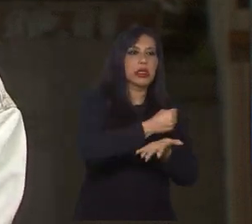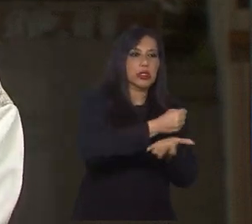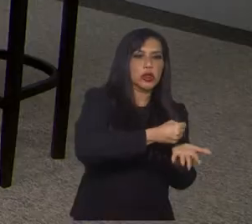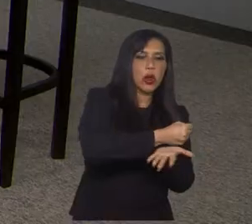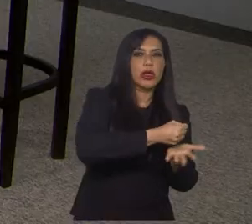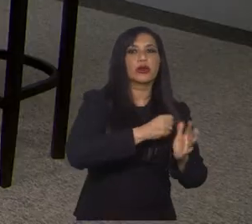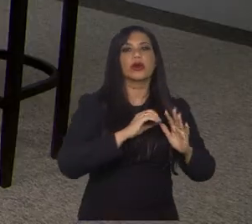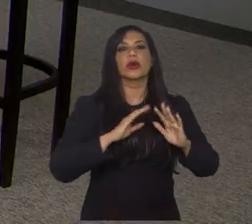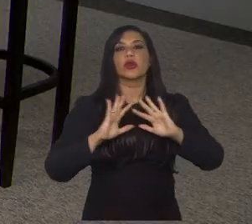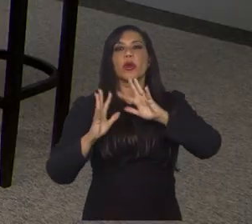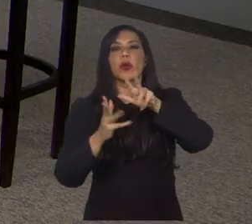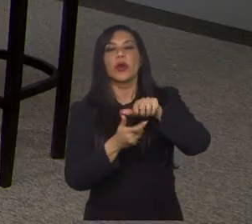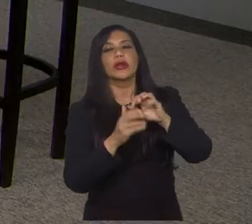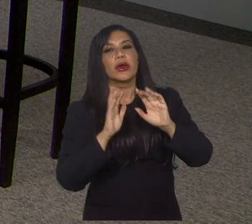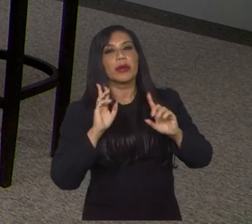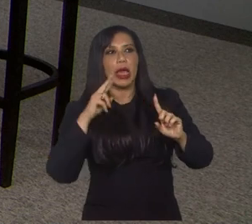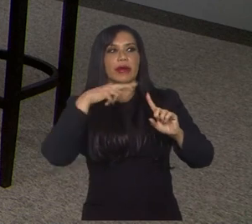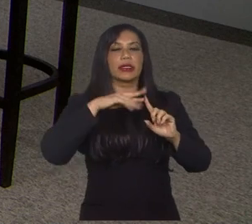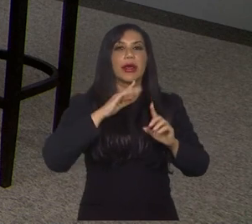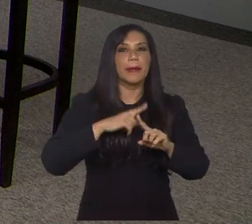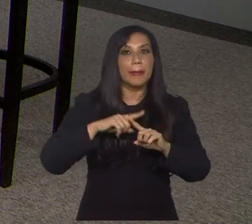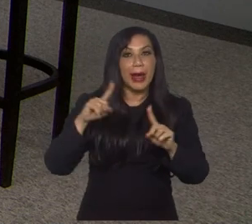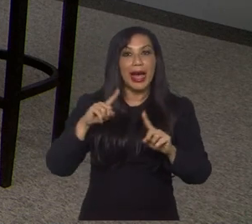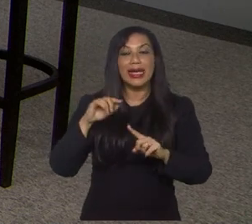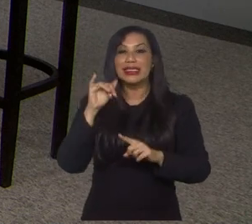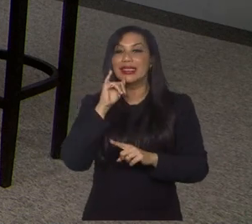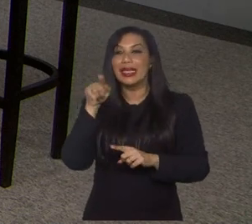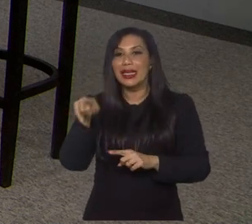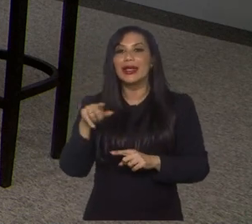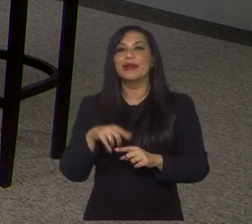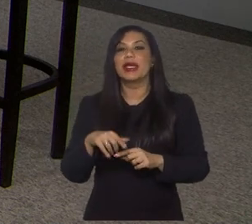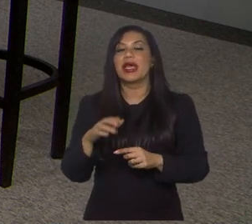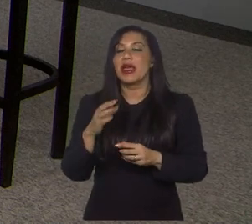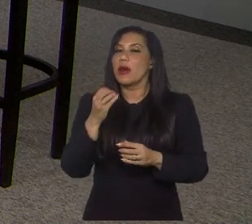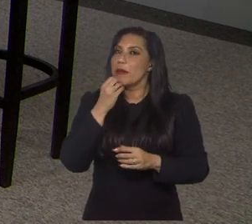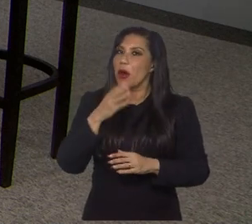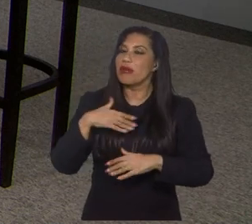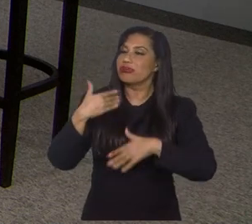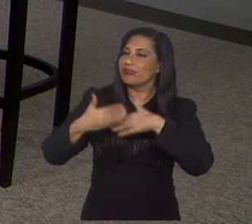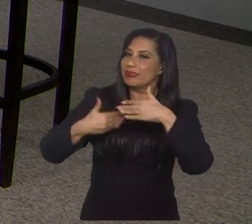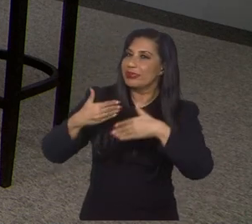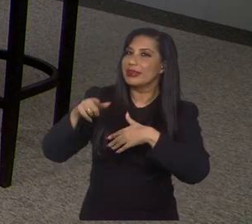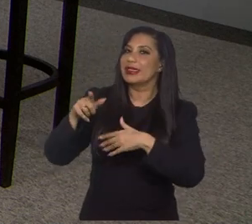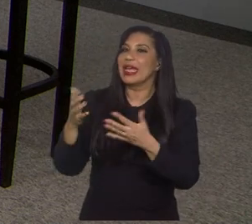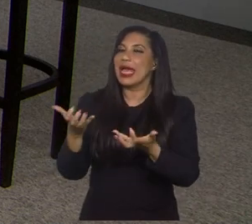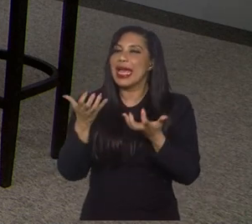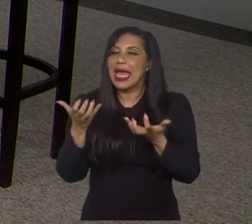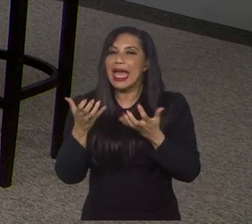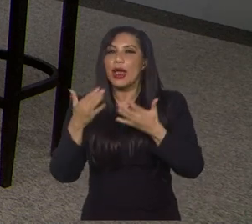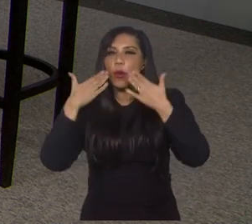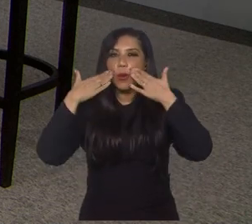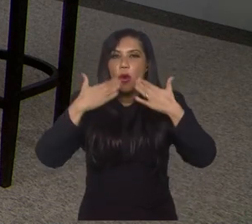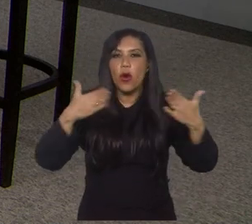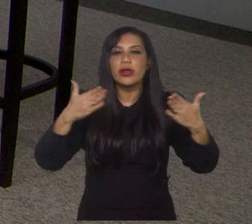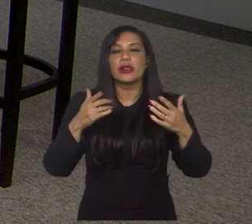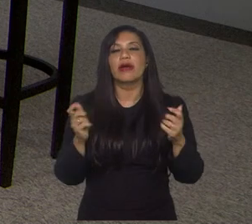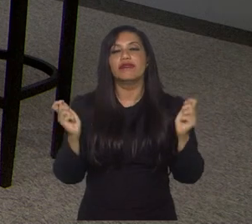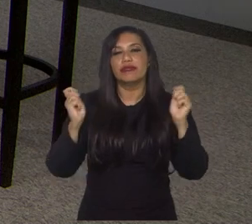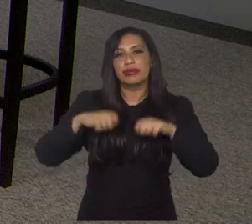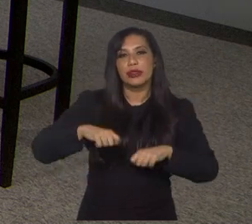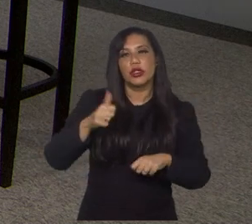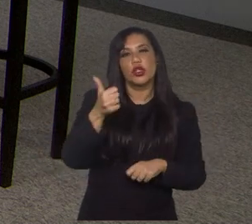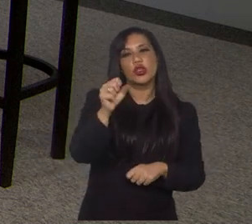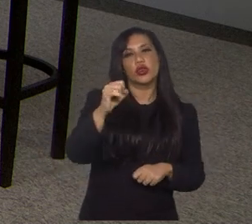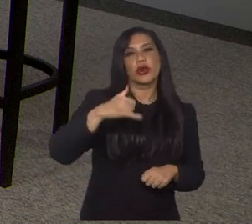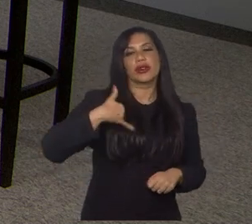cenário mundial, mas eu vejo a Linda Caicedo com um carinho maior e, de certa forma, querendo mostrar que veio. São só